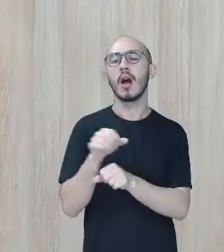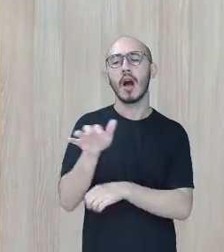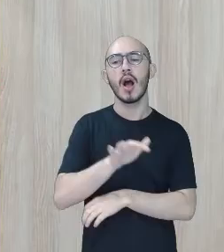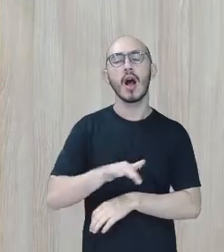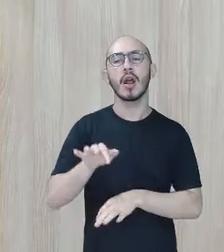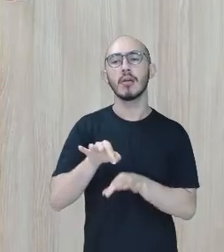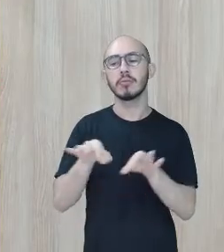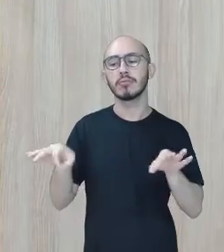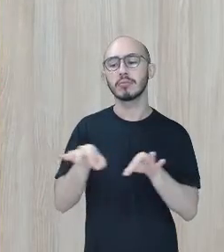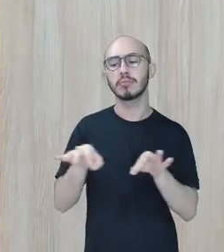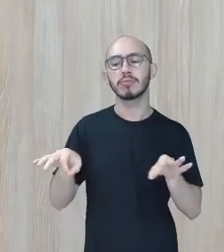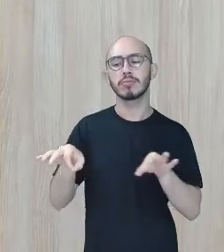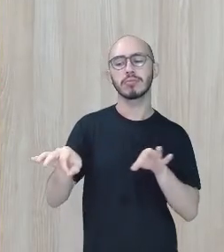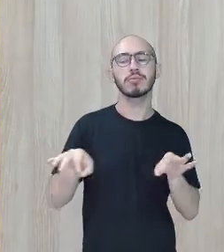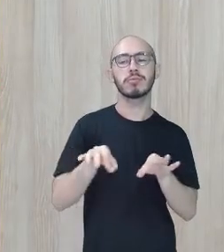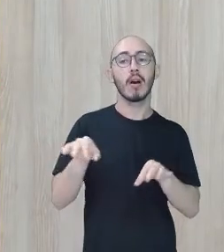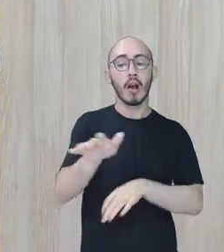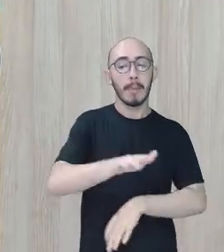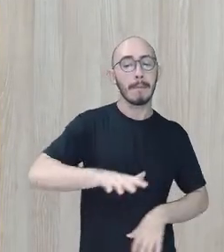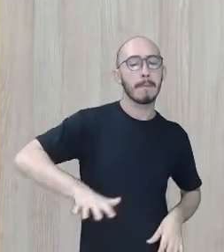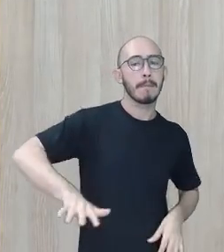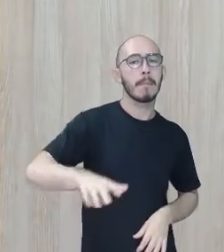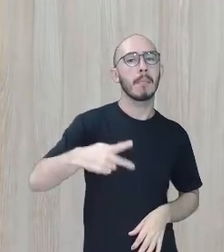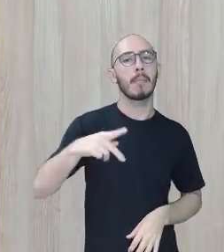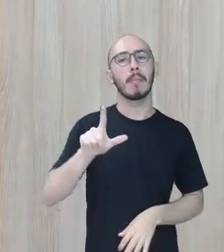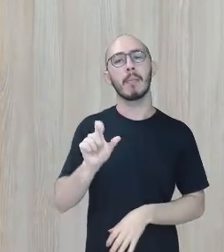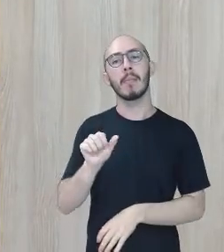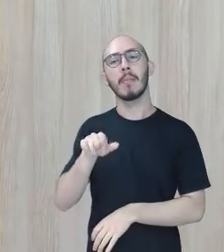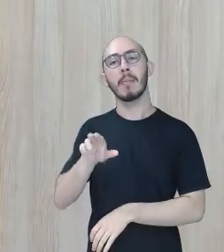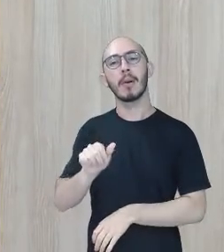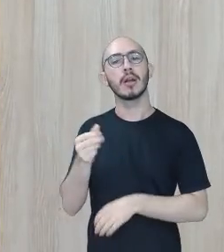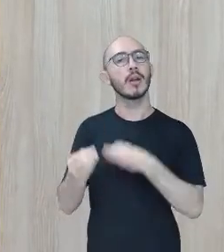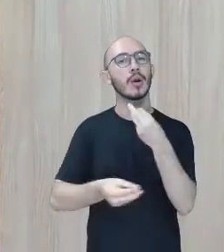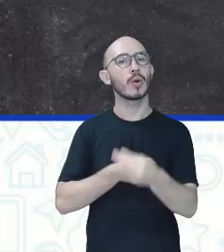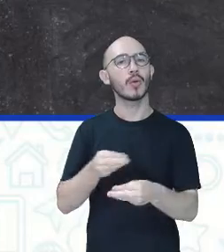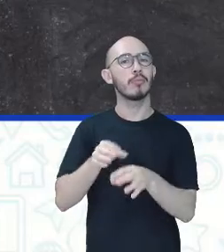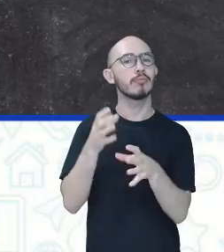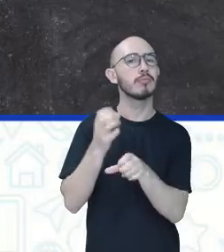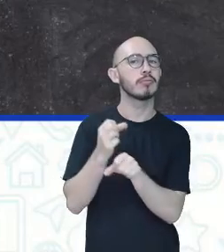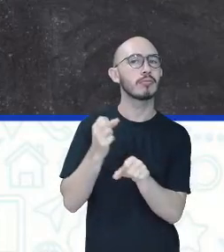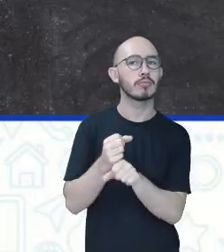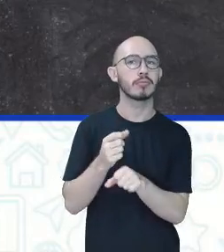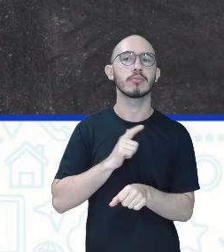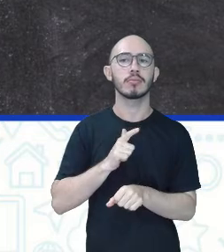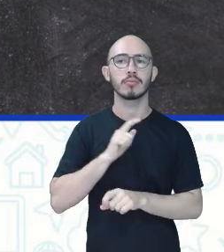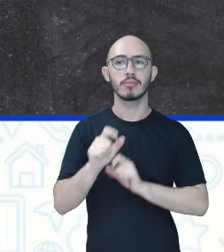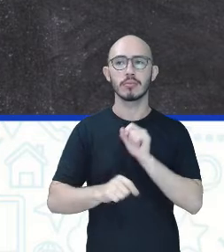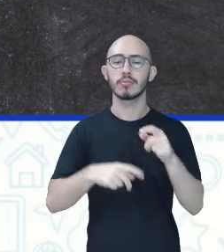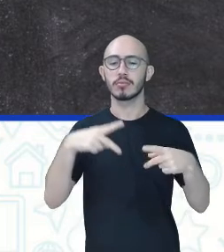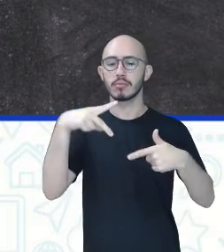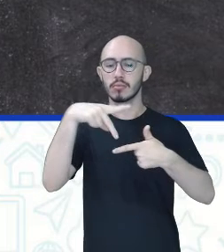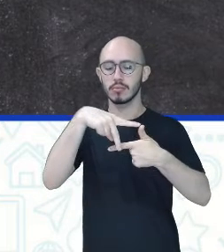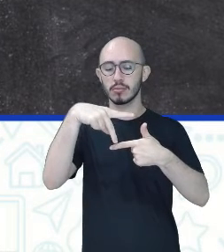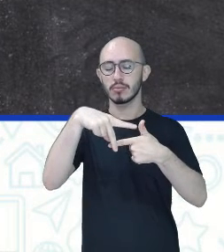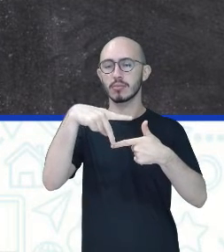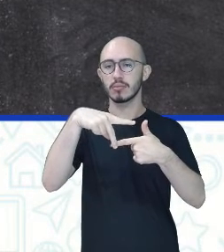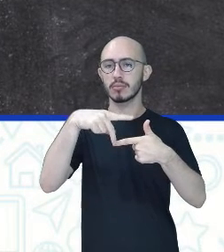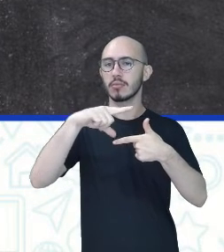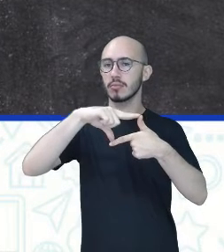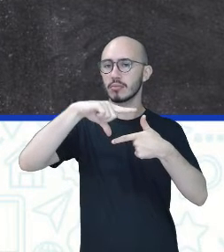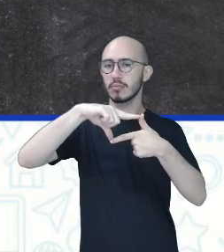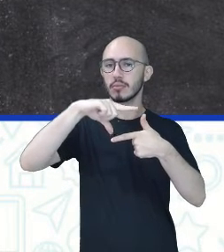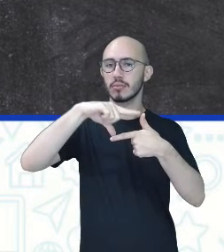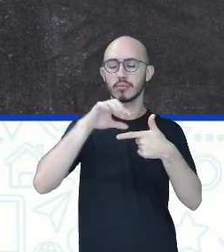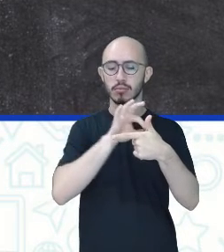uma figura plana. E aí a gente viu a área do retângulo, certo? Que é base vezes altura. Vimos também a área do